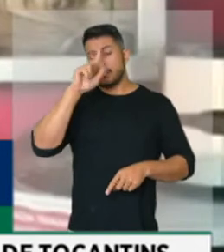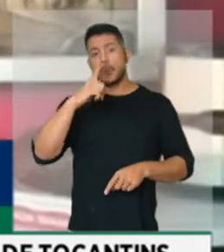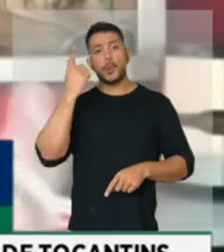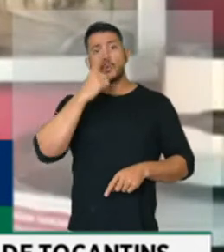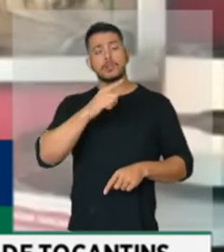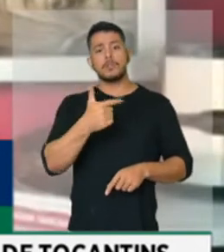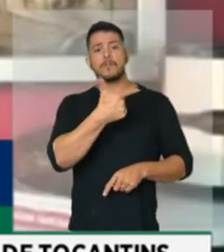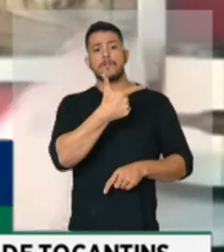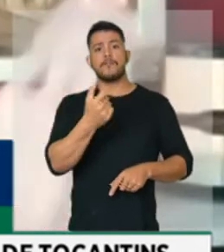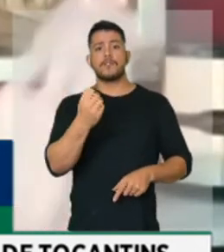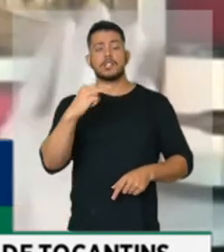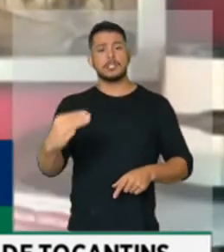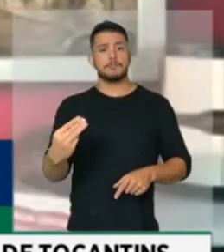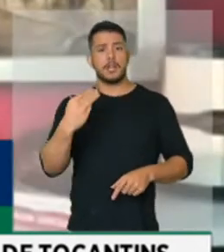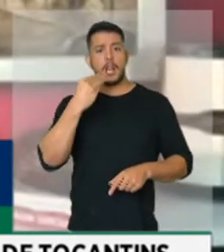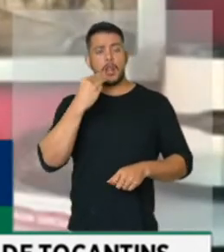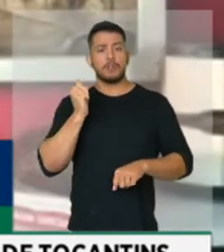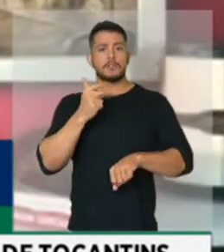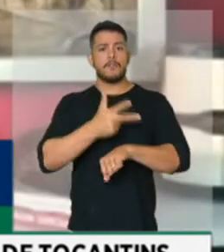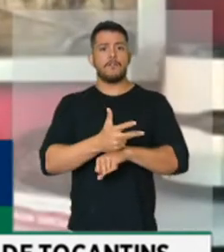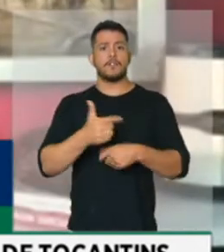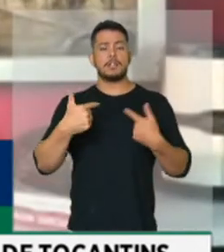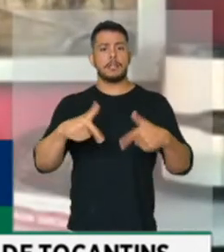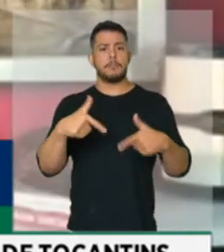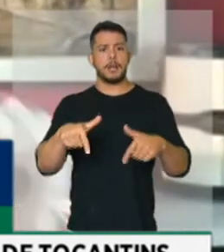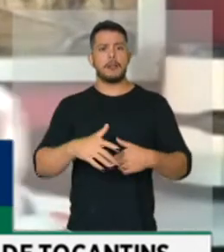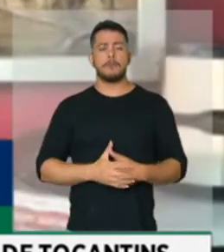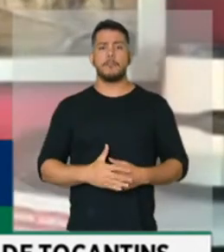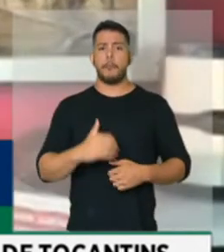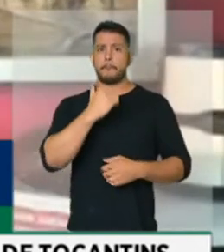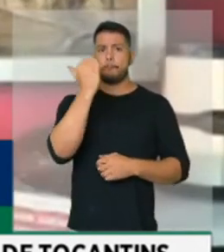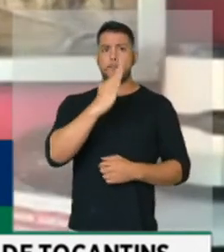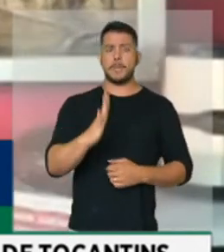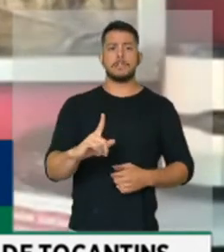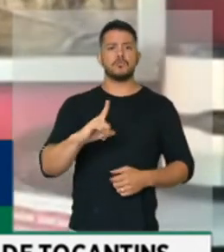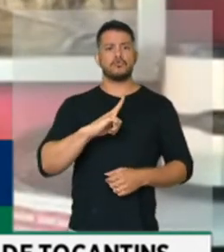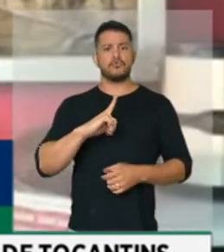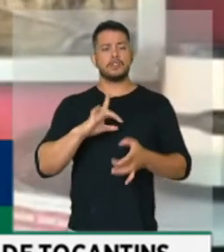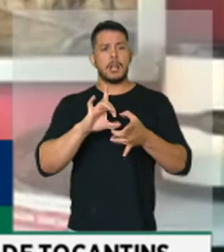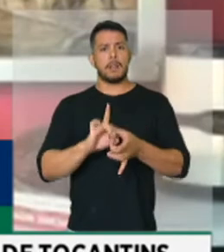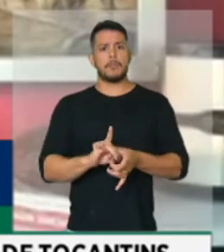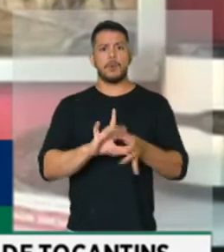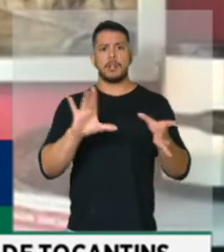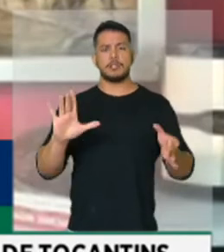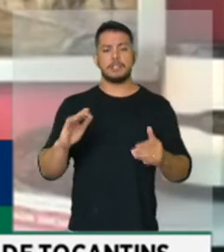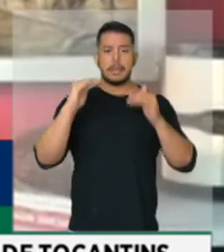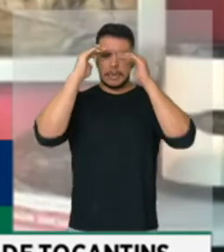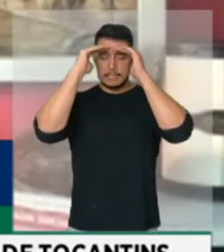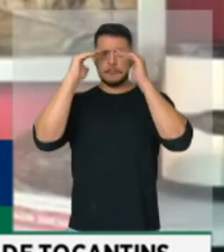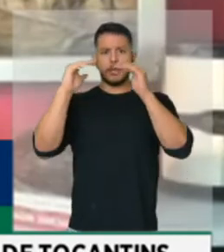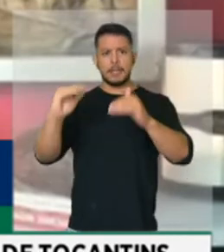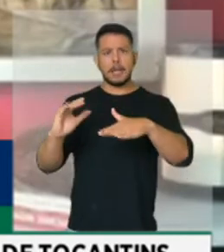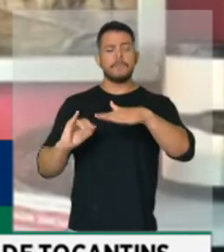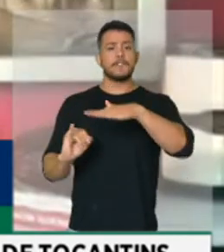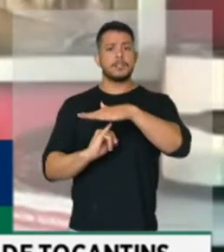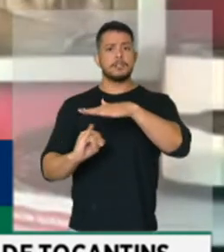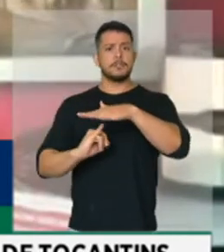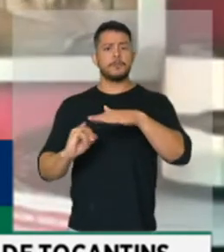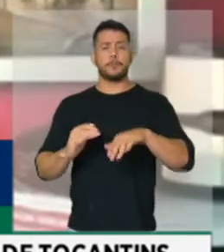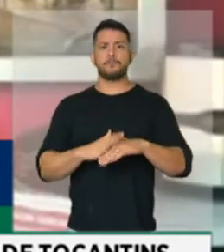que o Brasil tinha crescimento, que o Brasil tinha democracia, que o Brasil respeitava as instituições e não tirava direito